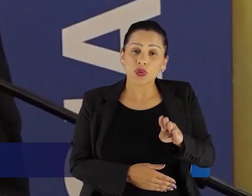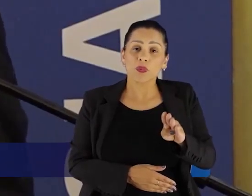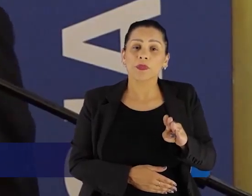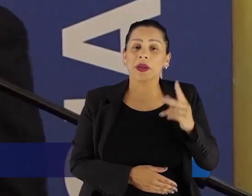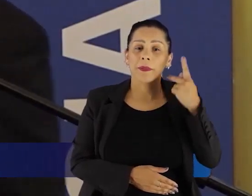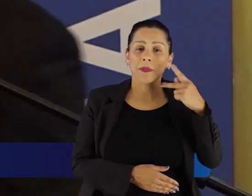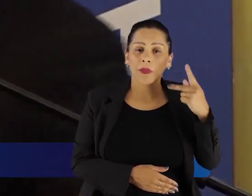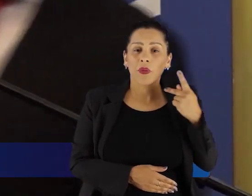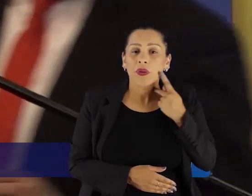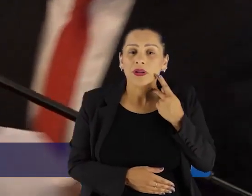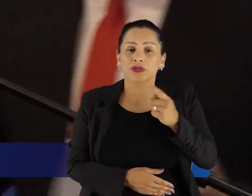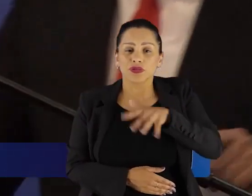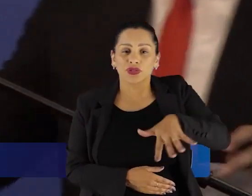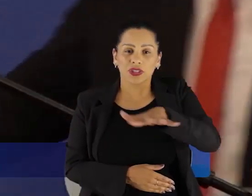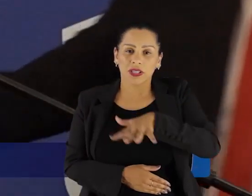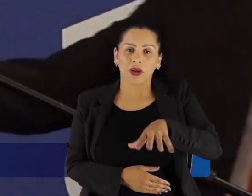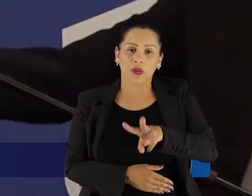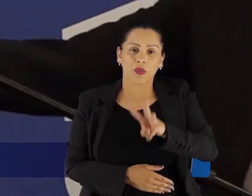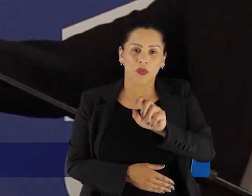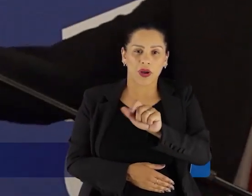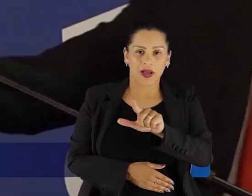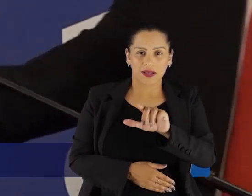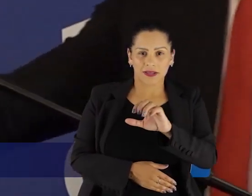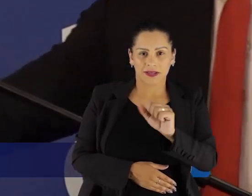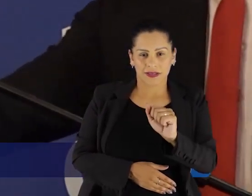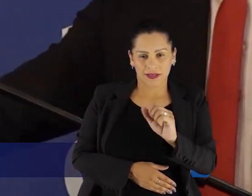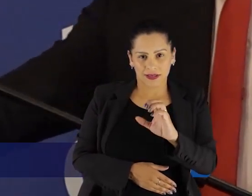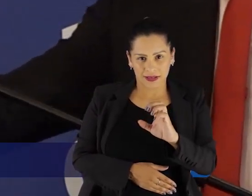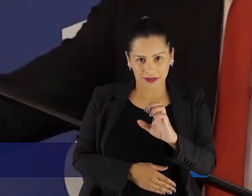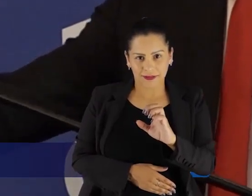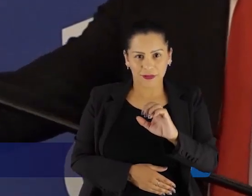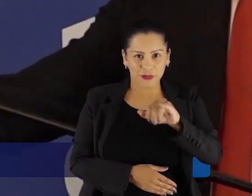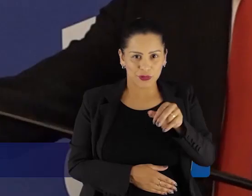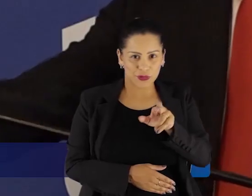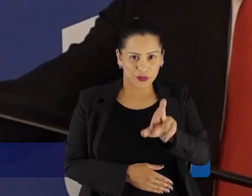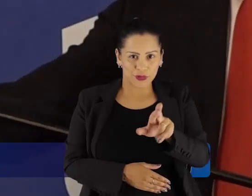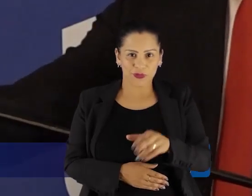Júnior E aí